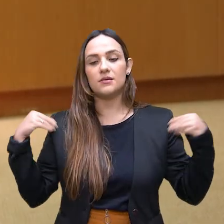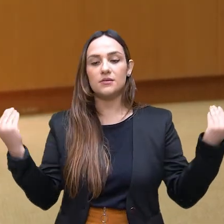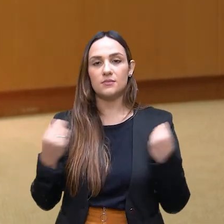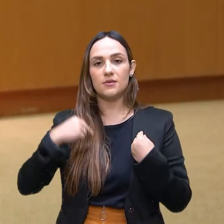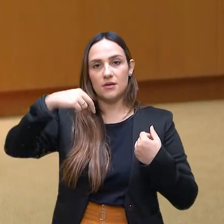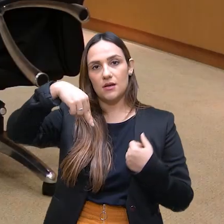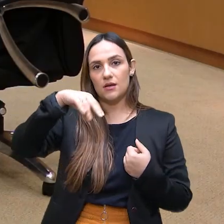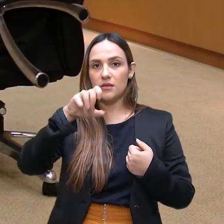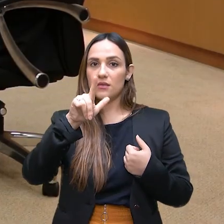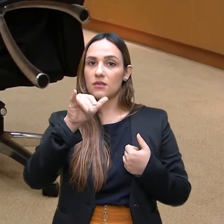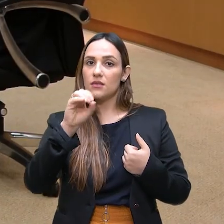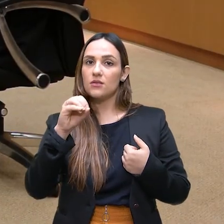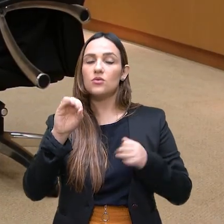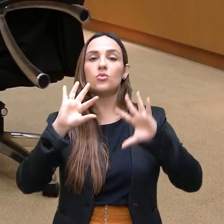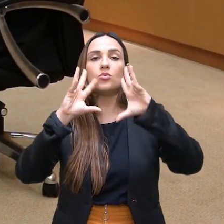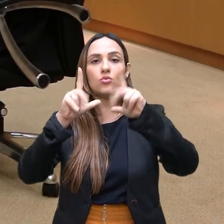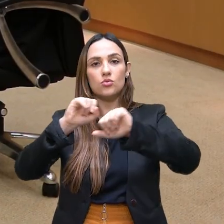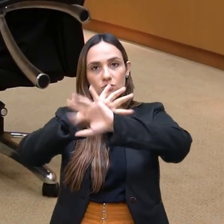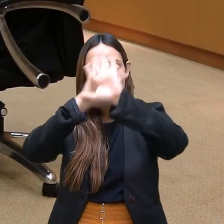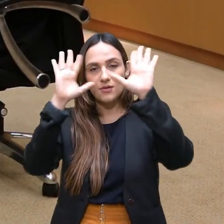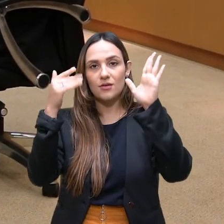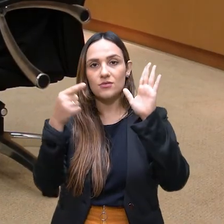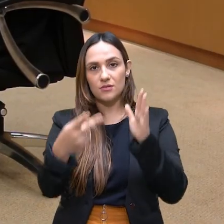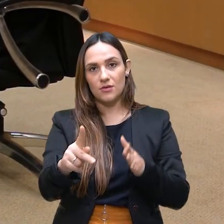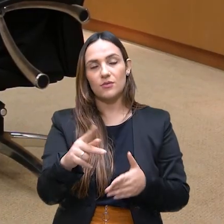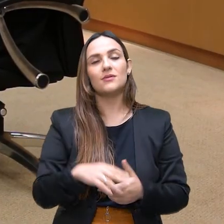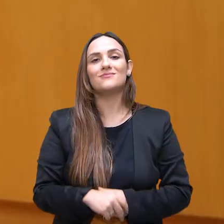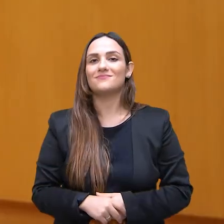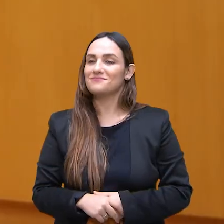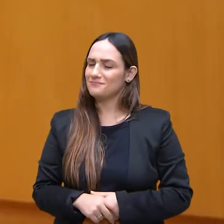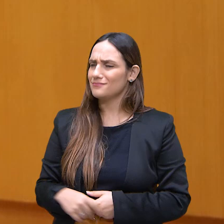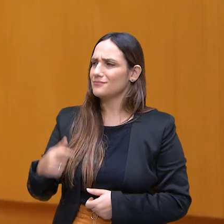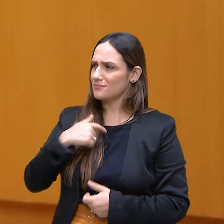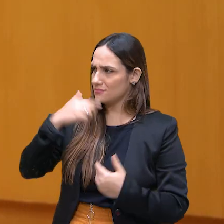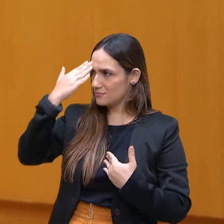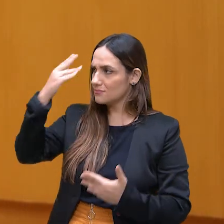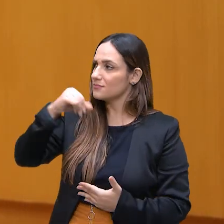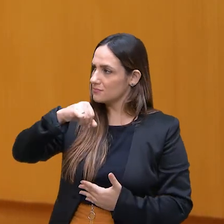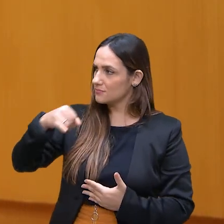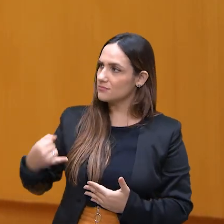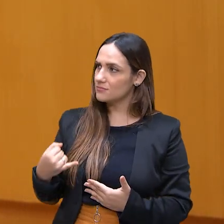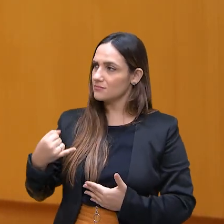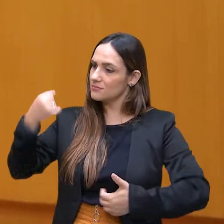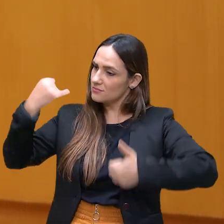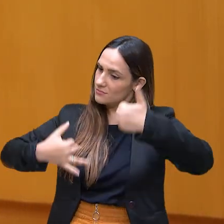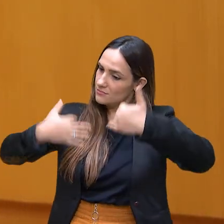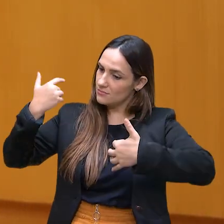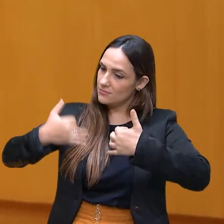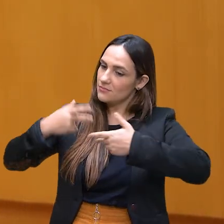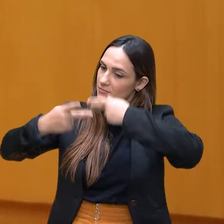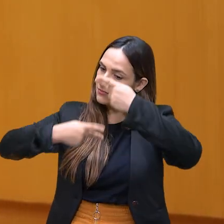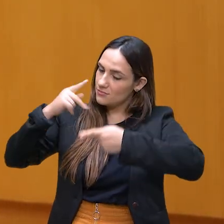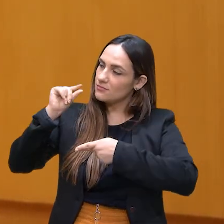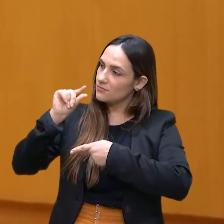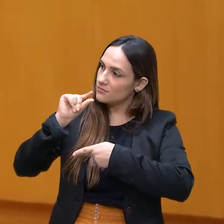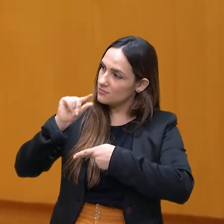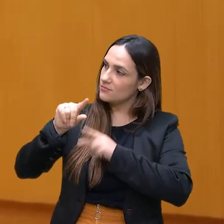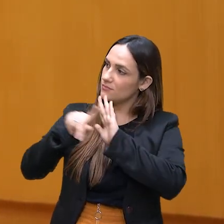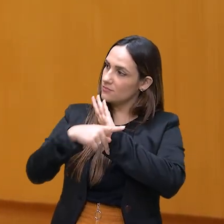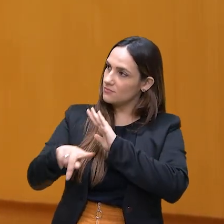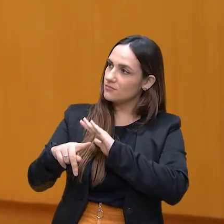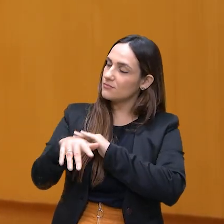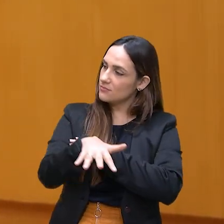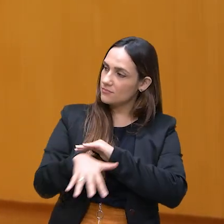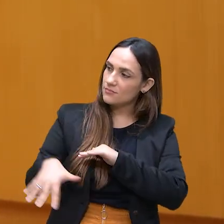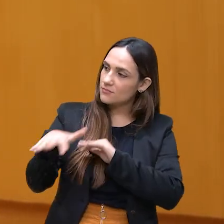pela sua entrevista, pelos esclarecimentos. Muito obrigado. Eu é que agradeço pela oportunidade de falar alguma coisa